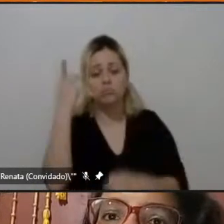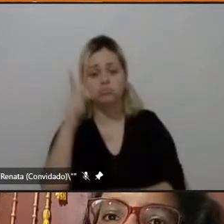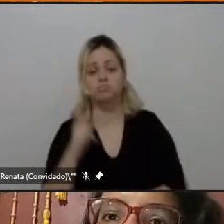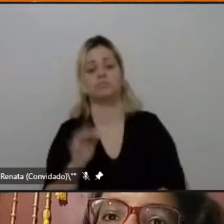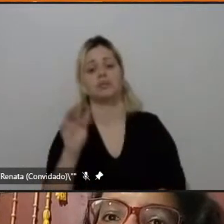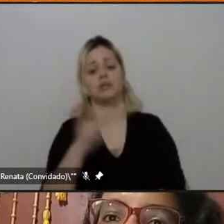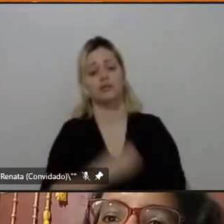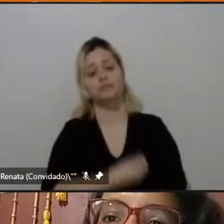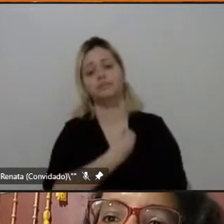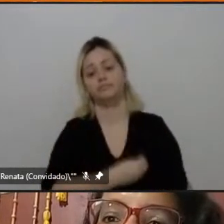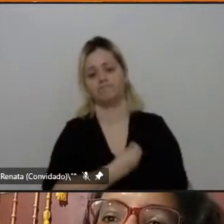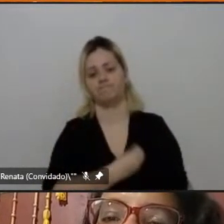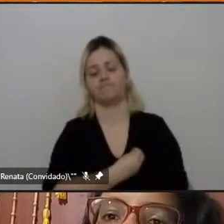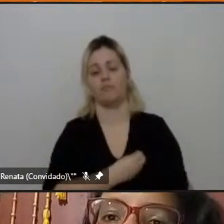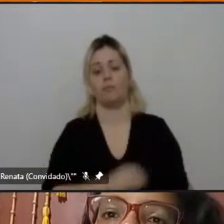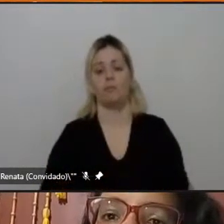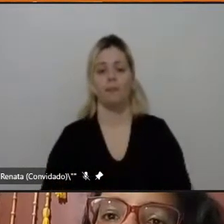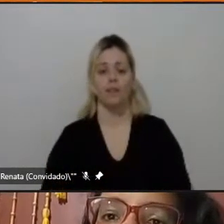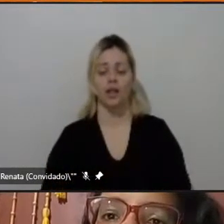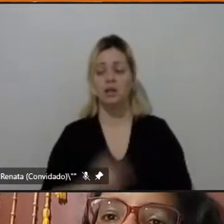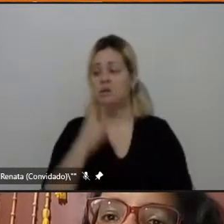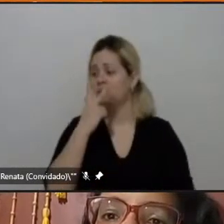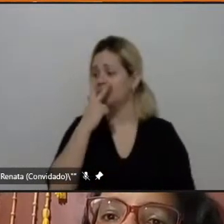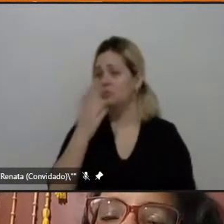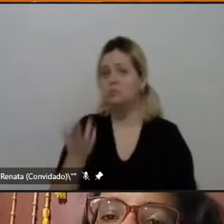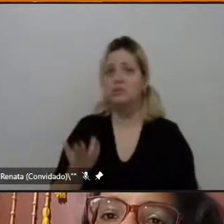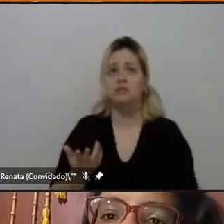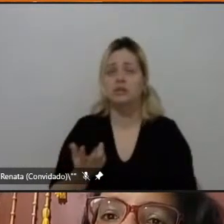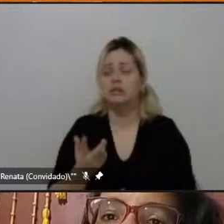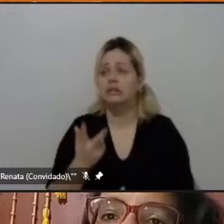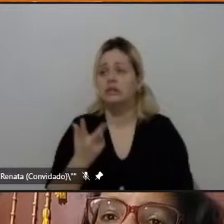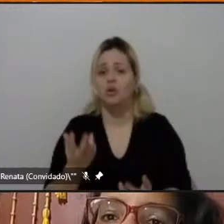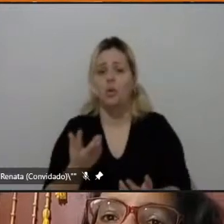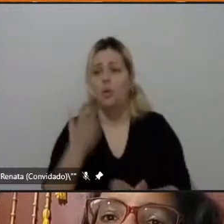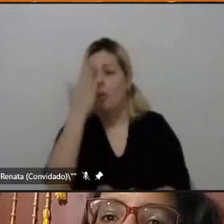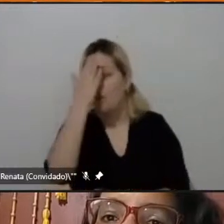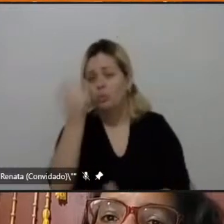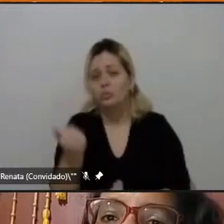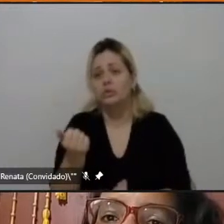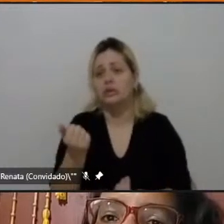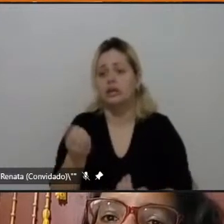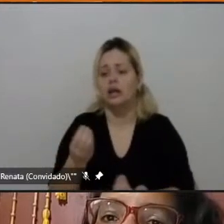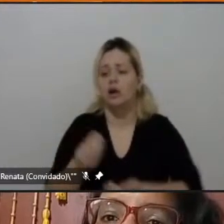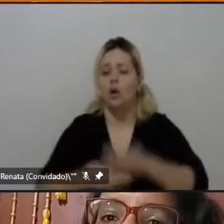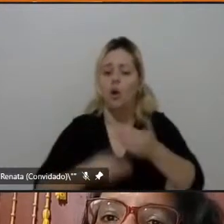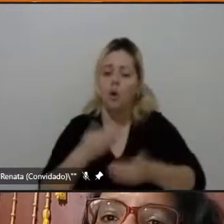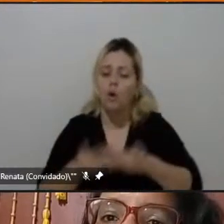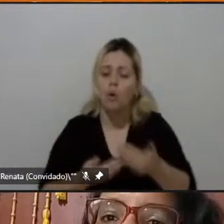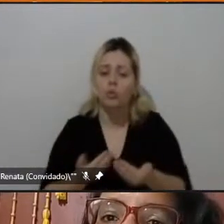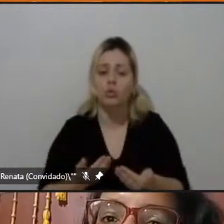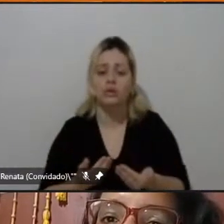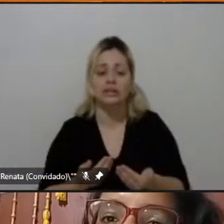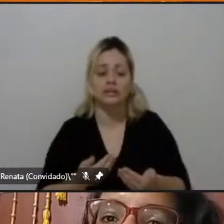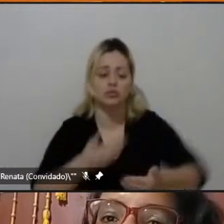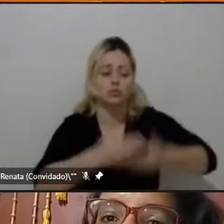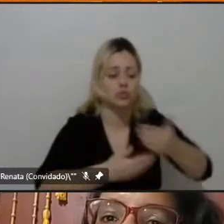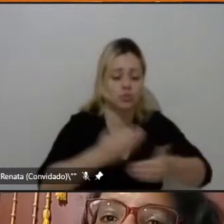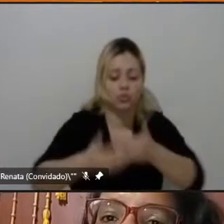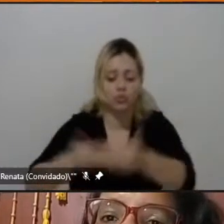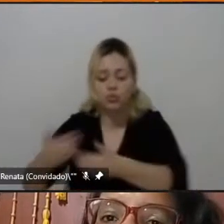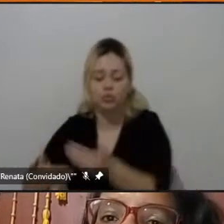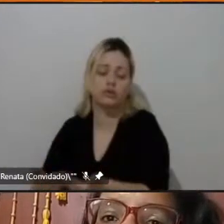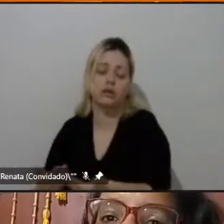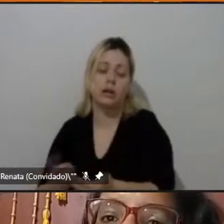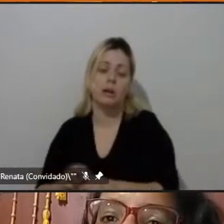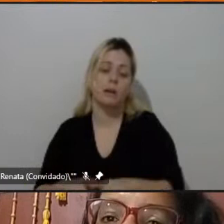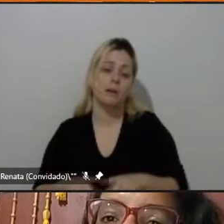Então, eu não sei que caminhos vamos tomar, né? Acho que a outra pergunta foi um pouco nesse sentido, depois de eu falar da